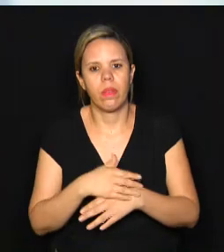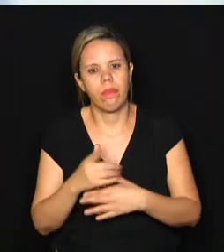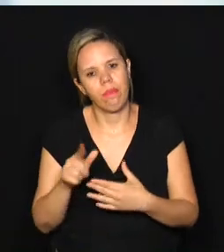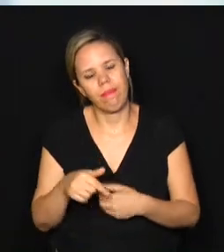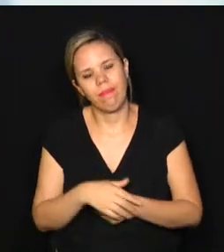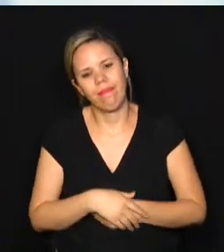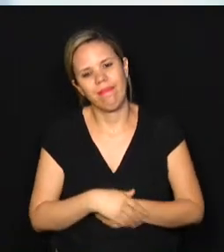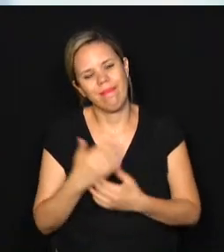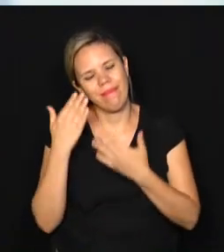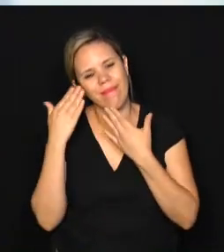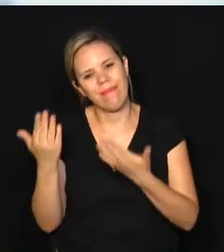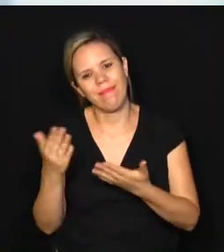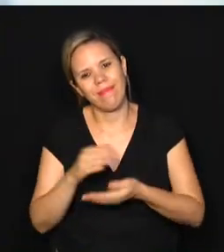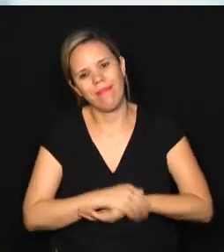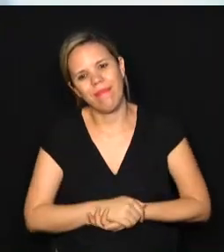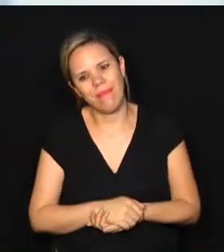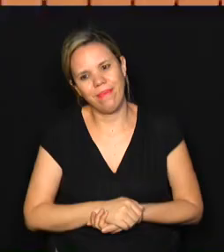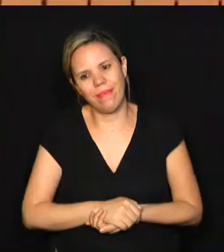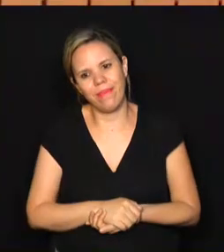isso. Obrigada.